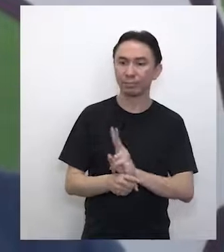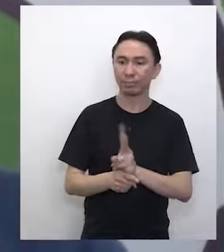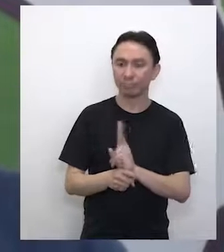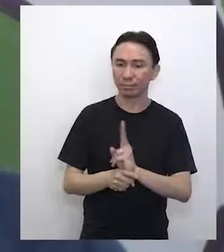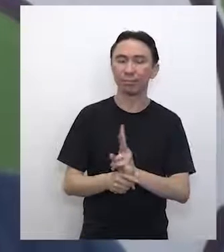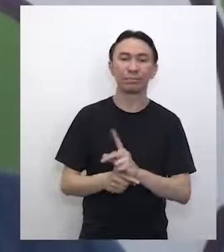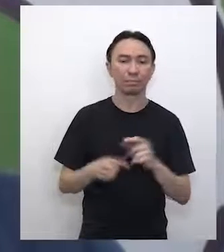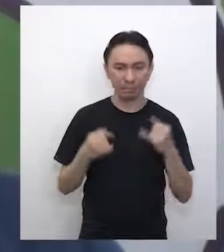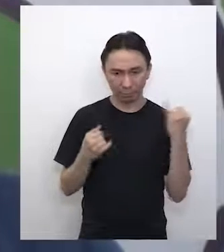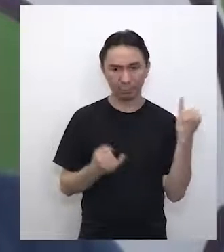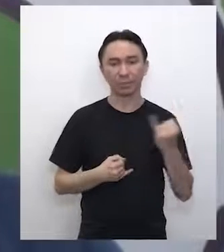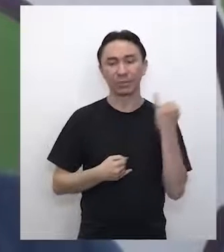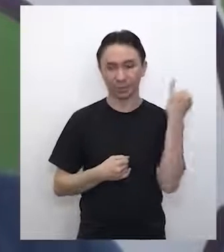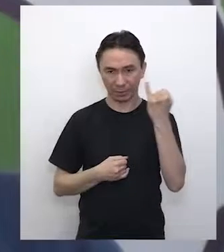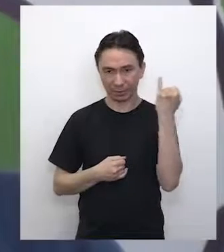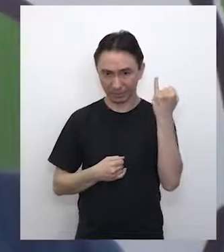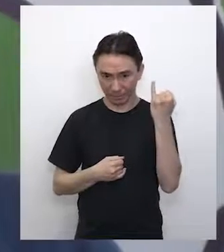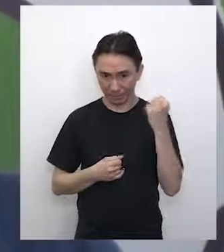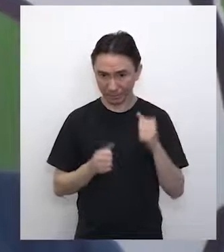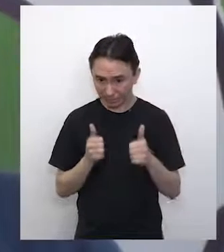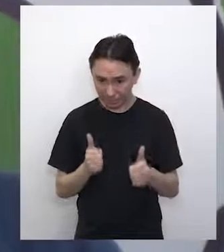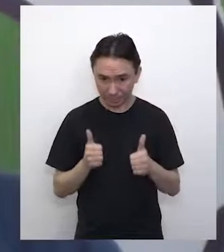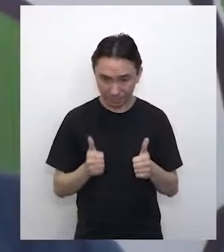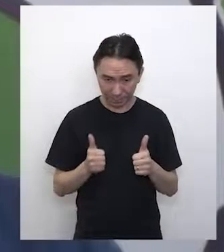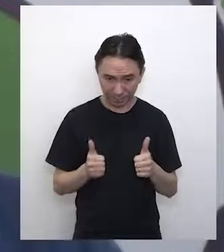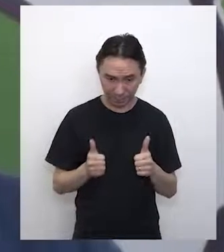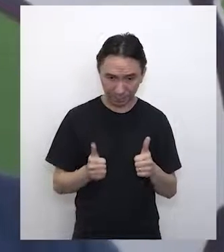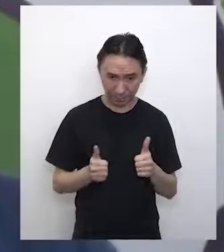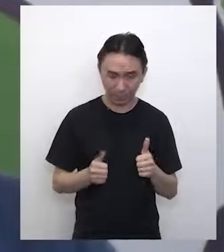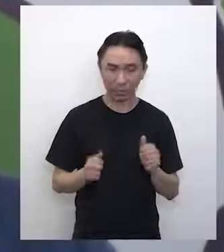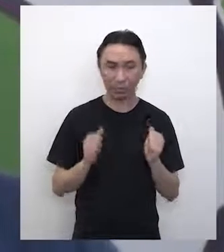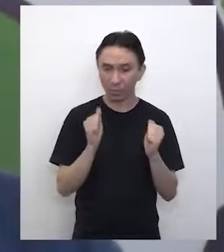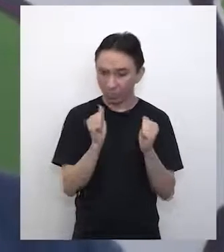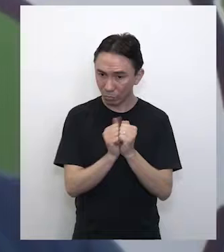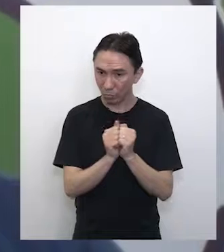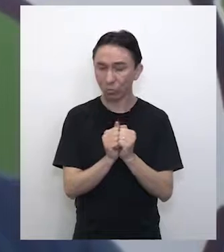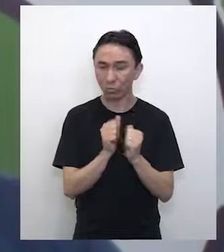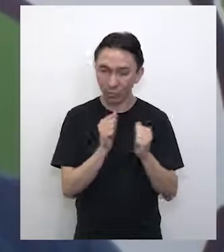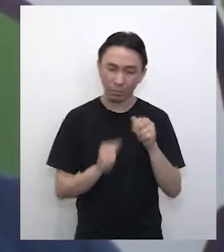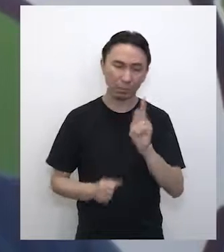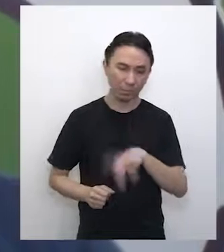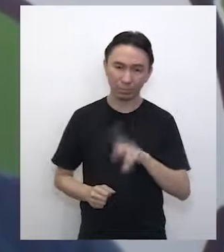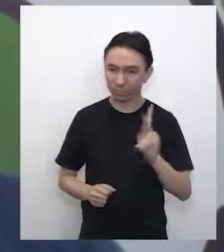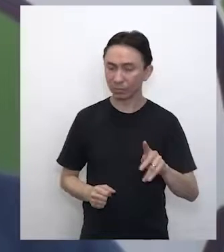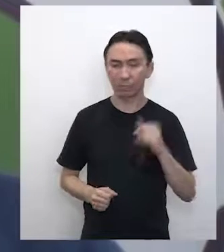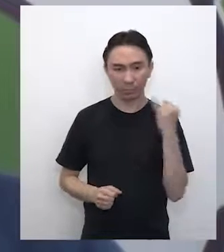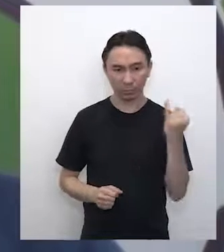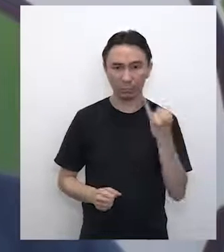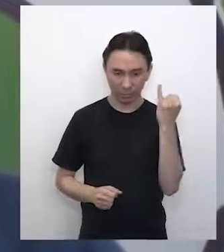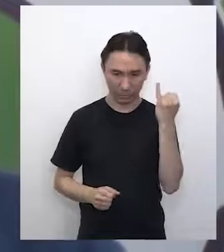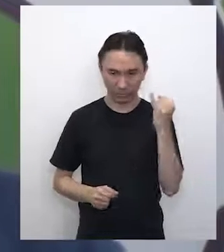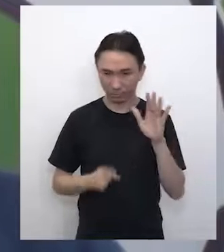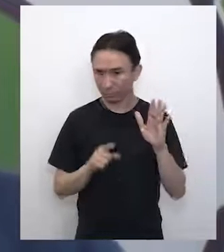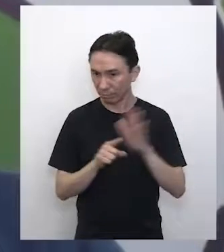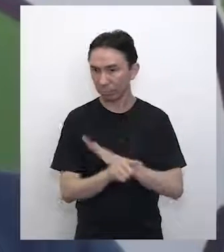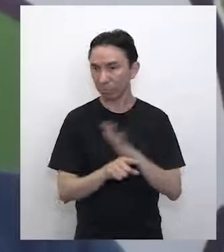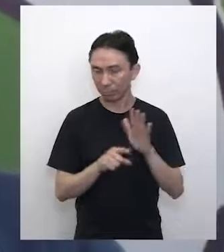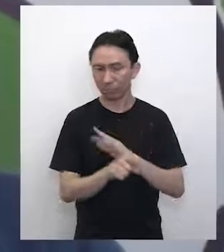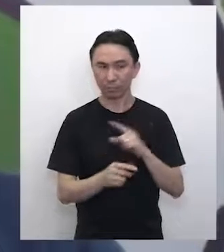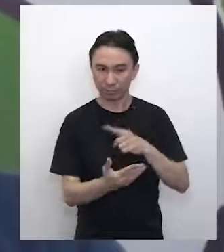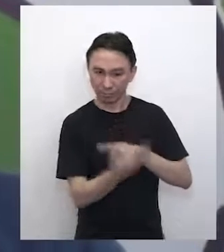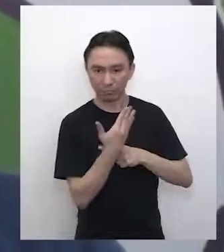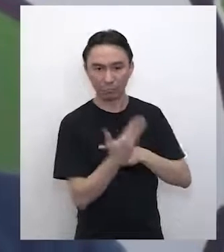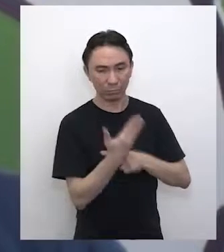acompanhando essas experiências, tá bom? Sempre consulte o seu professor, tá bom?